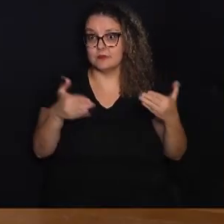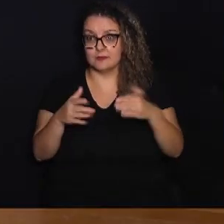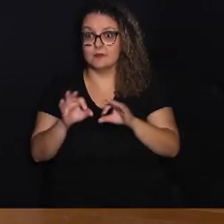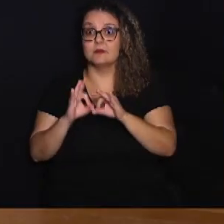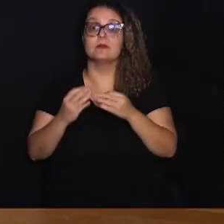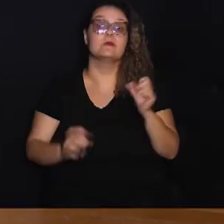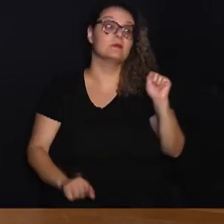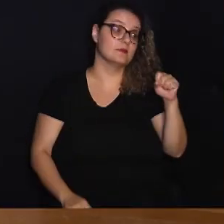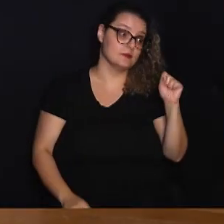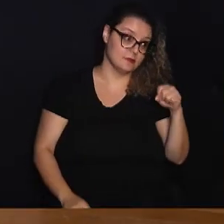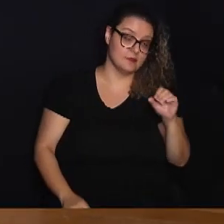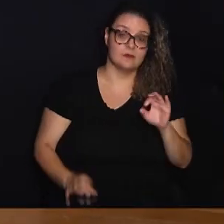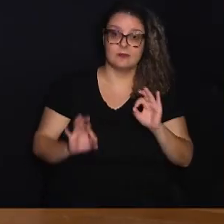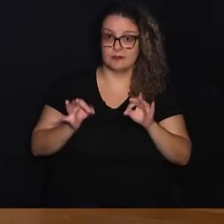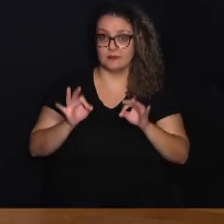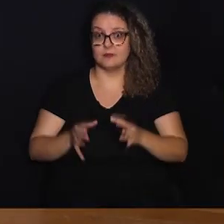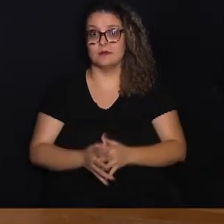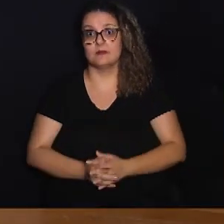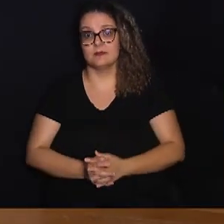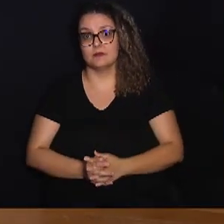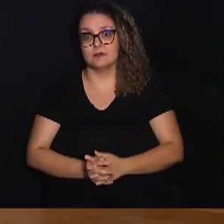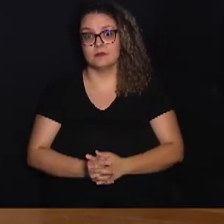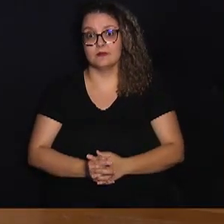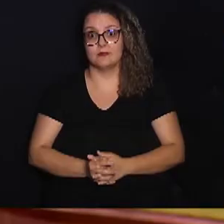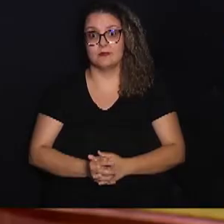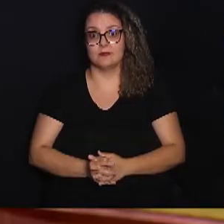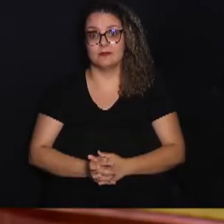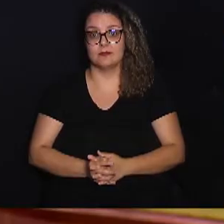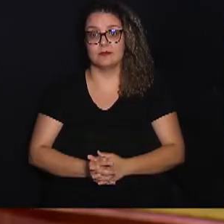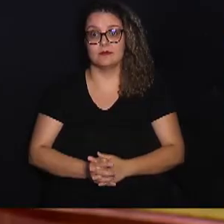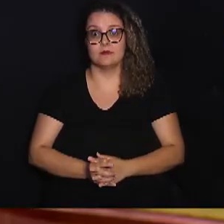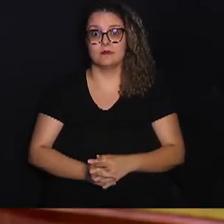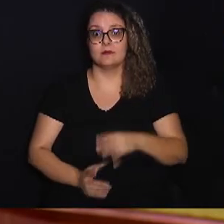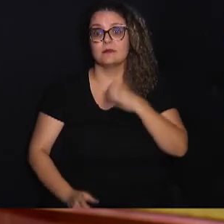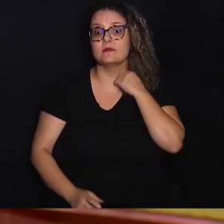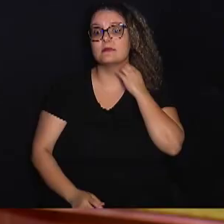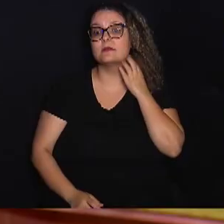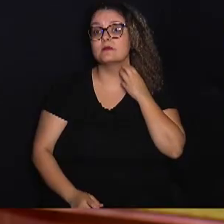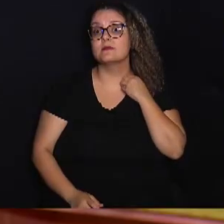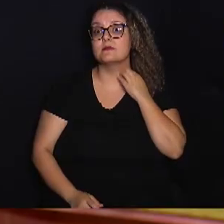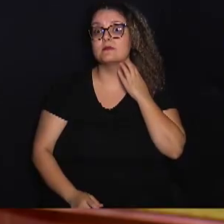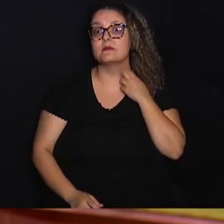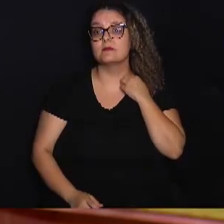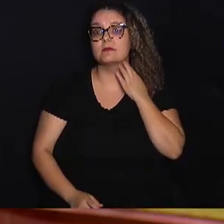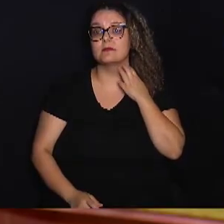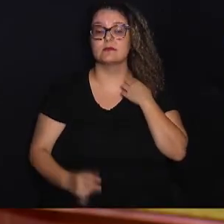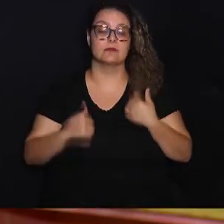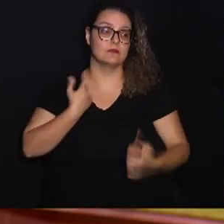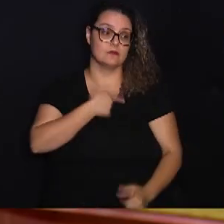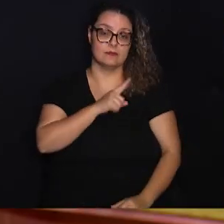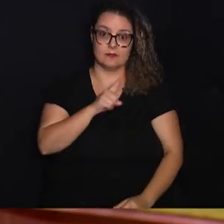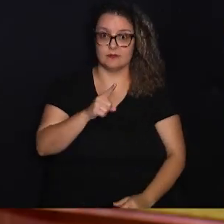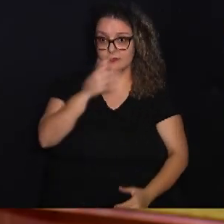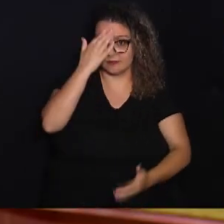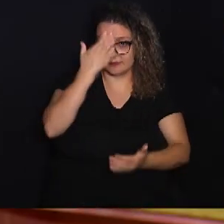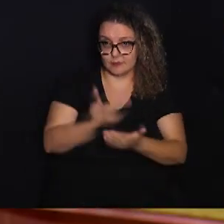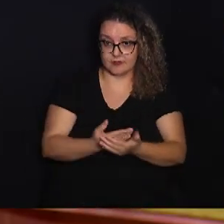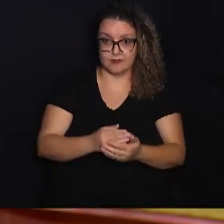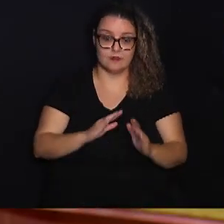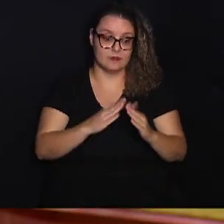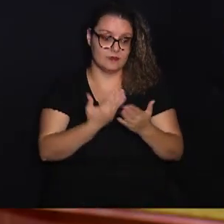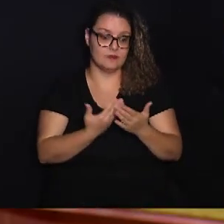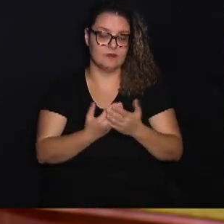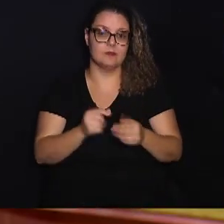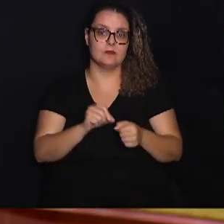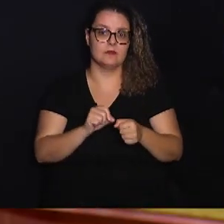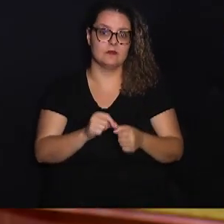família, né? Sim, com certeza. A gente não acredita que a escola se faz sozinha. Não é só